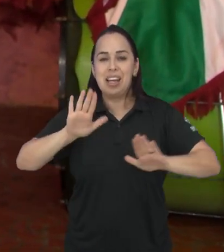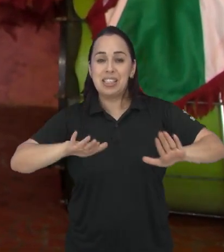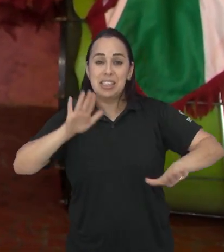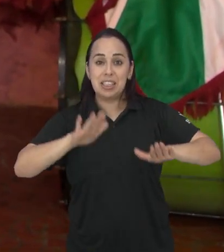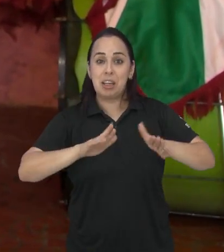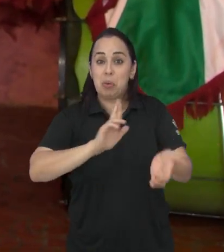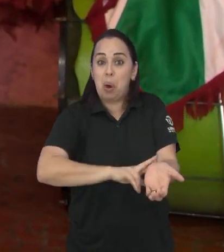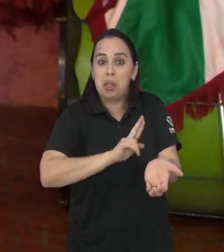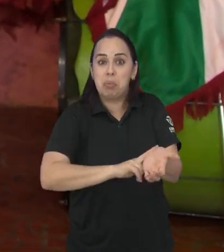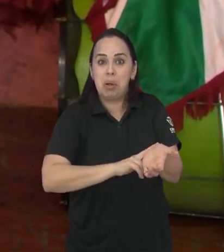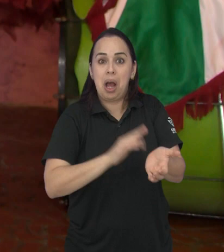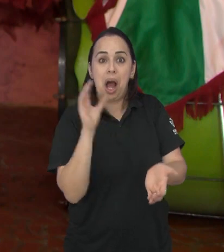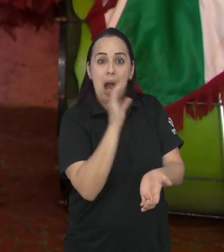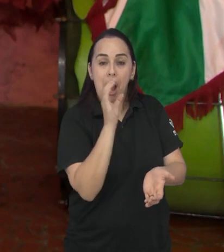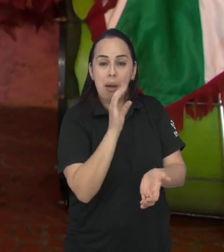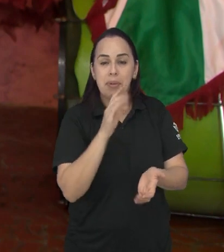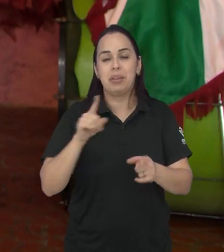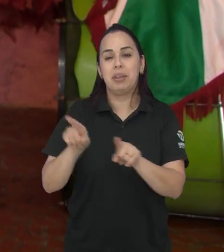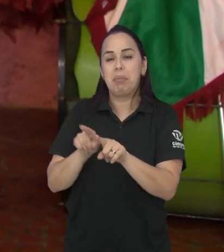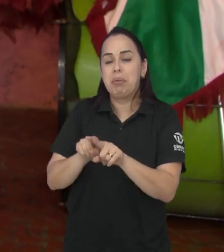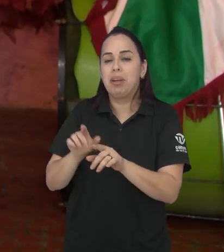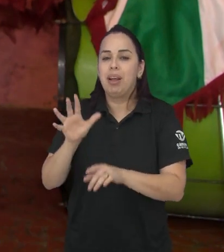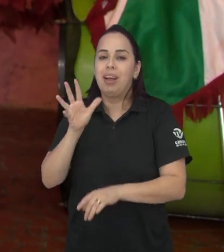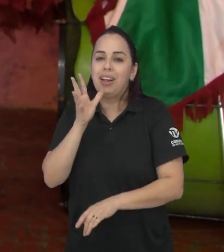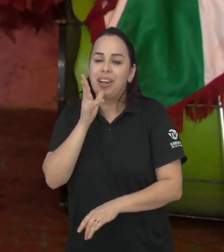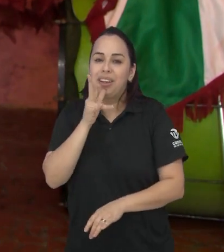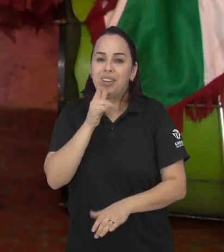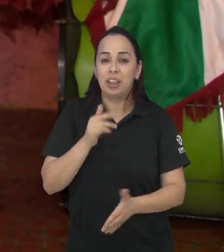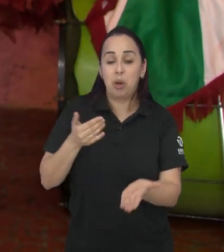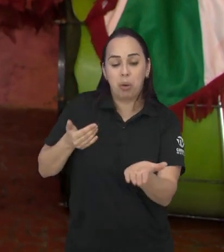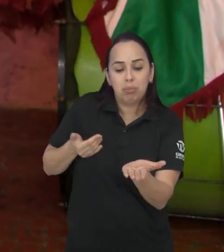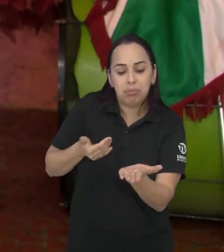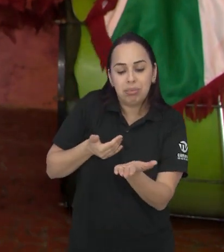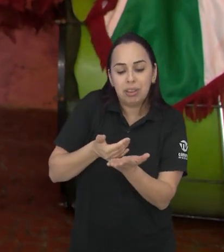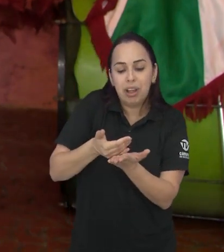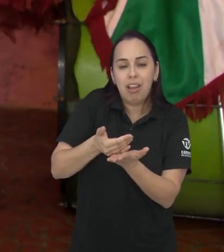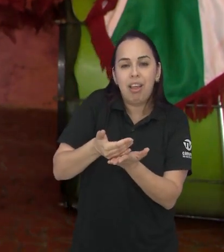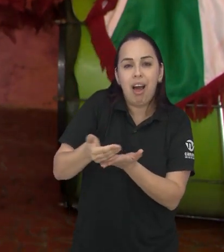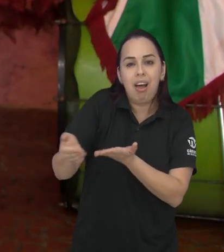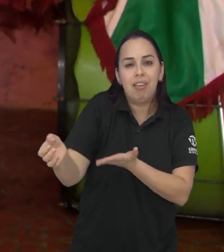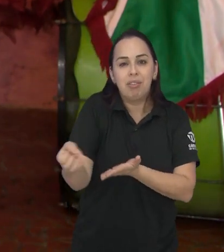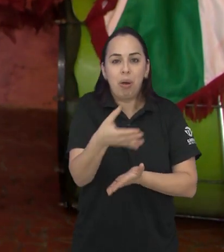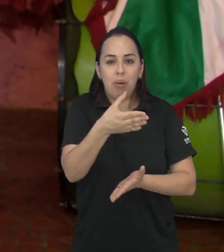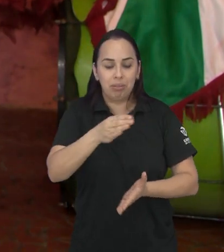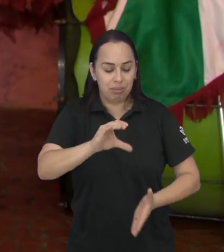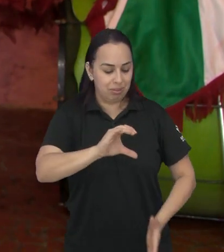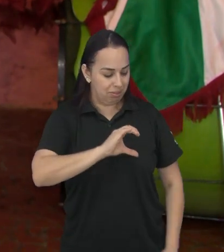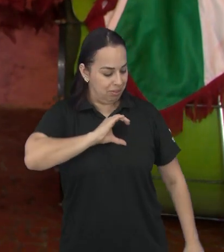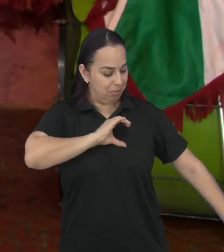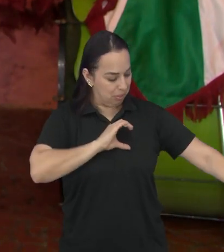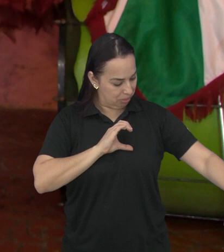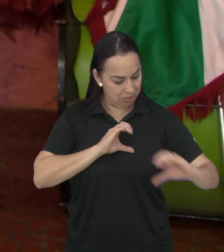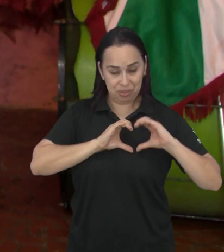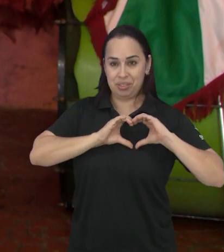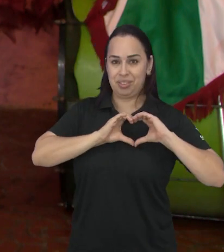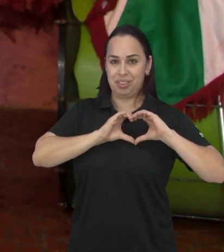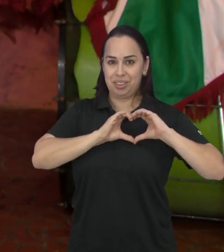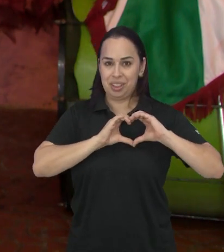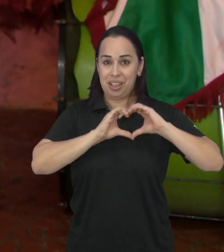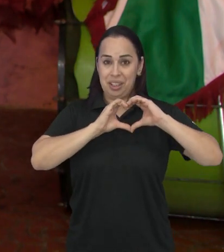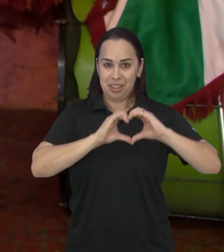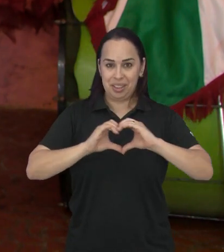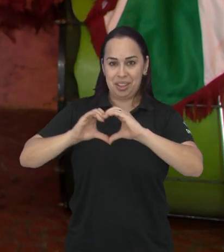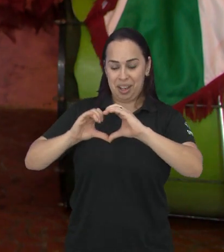ficou. Ele era cantado mais lento e às vezes mais rápido, mas era: começou uma nova era, um amor surgiu em